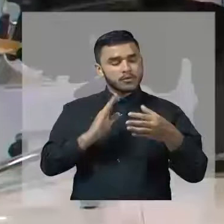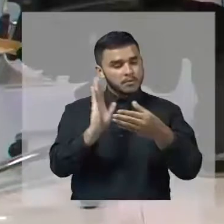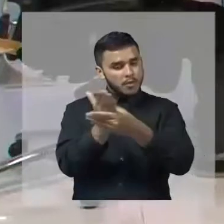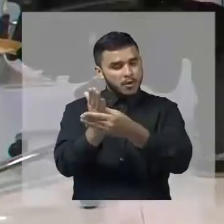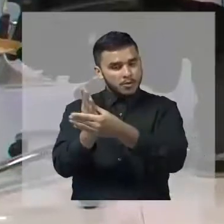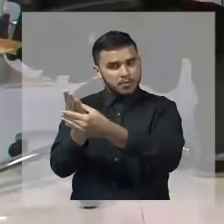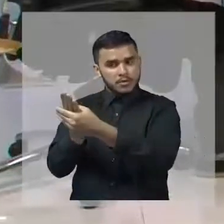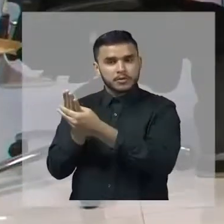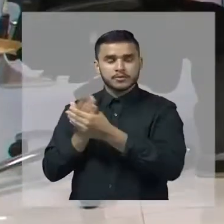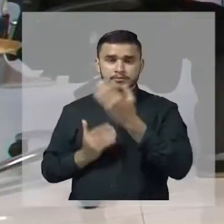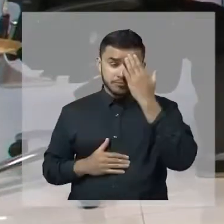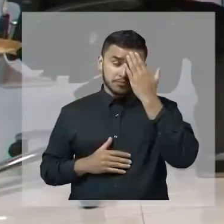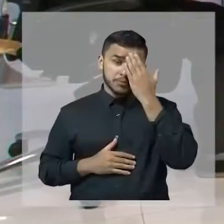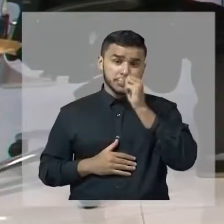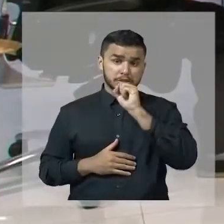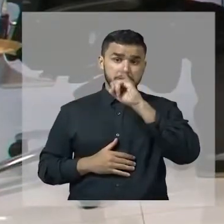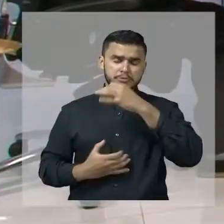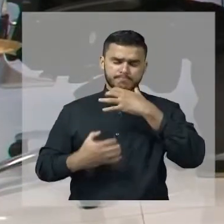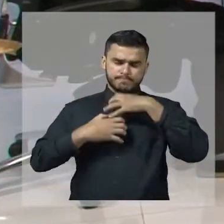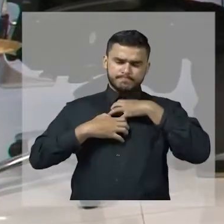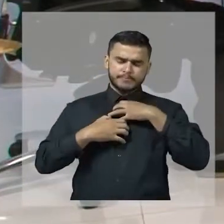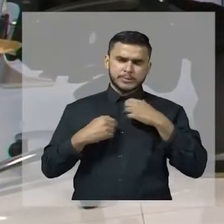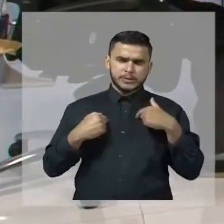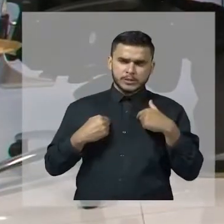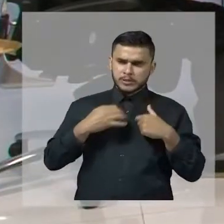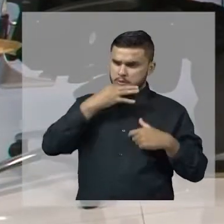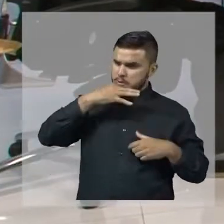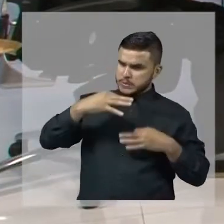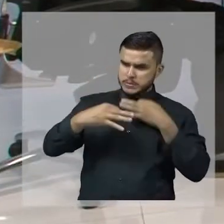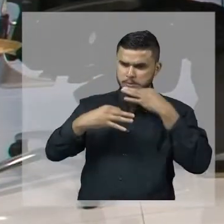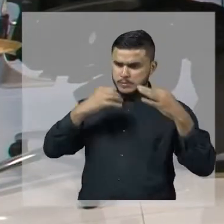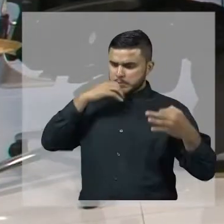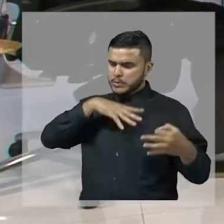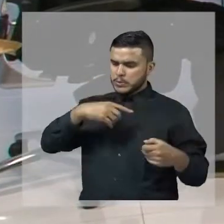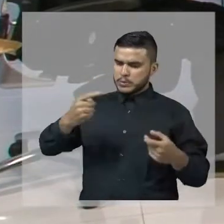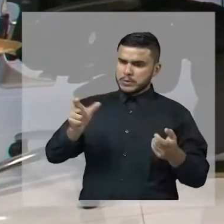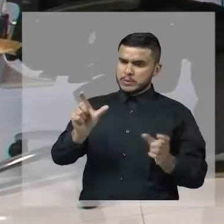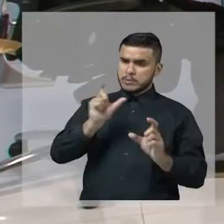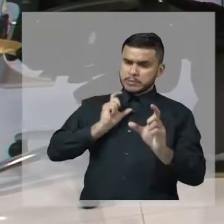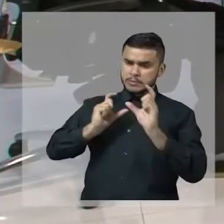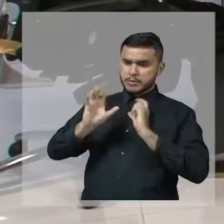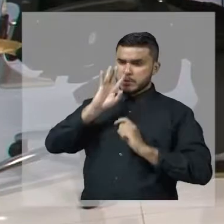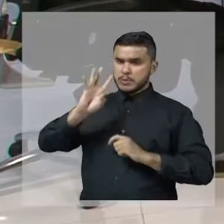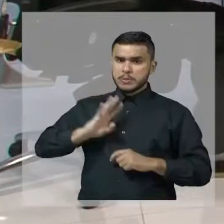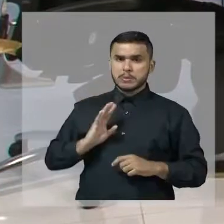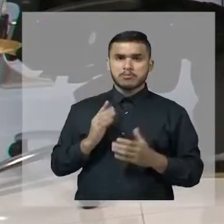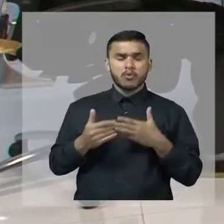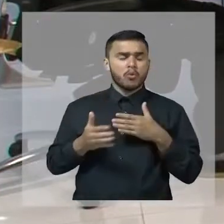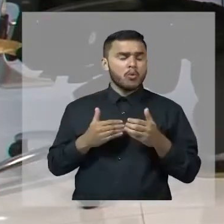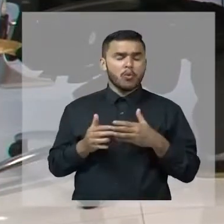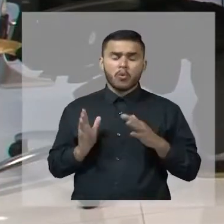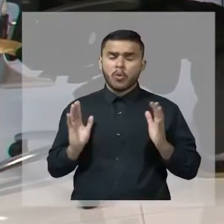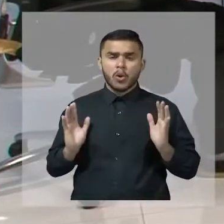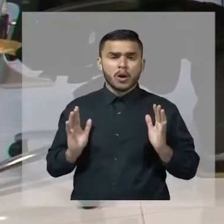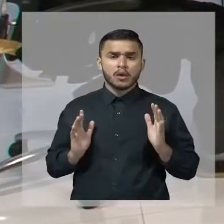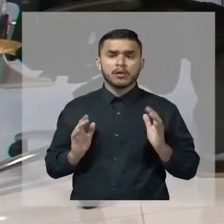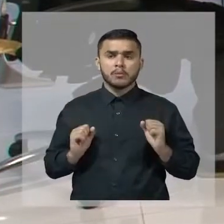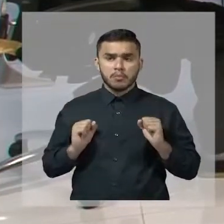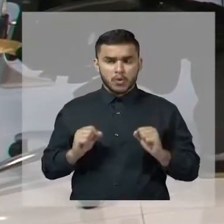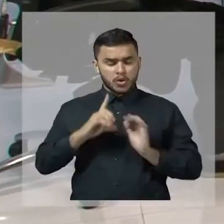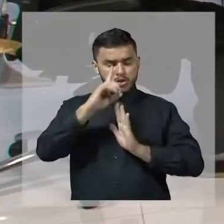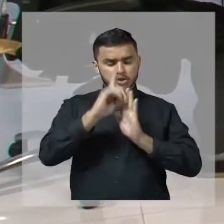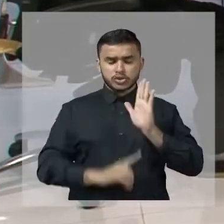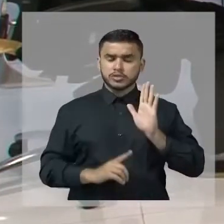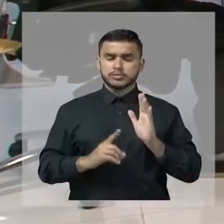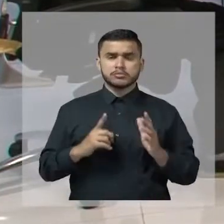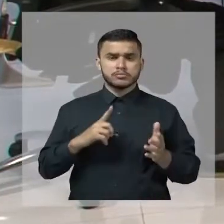que aquele que se sente ofendido, não apenas o ministro do Supremo, o juiz, ou o professor, ou o